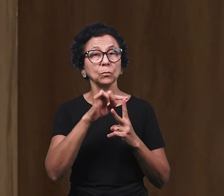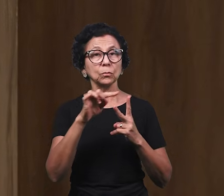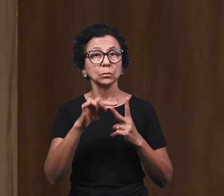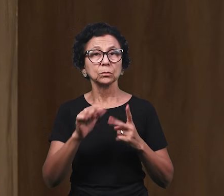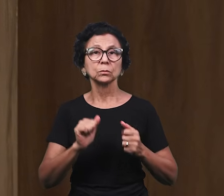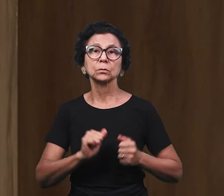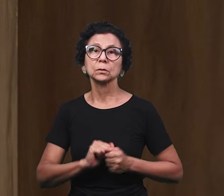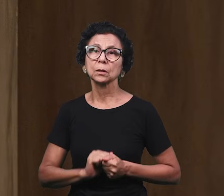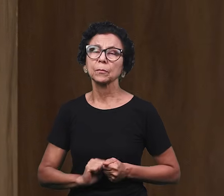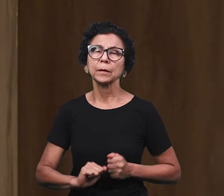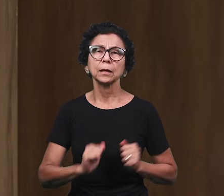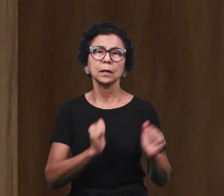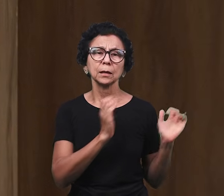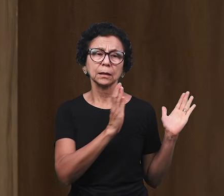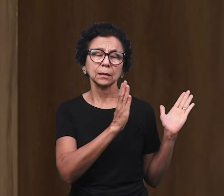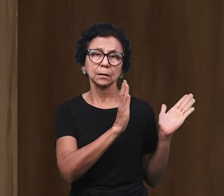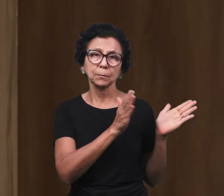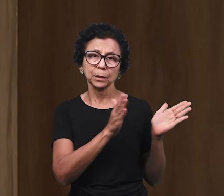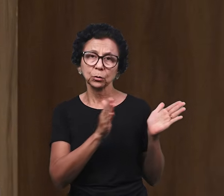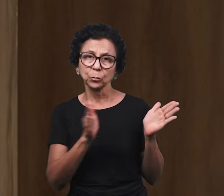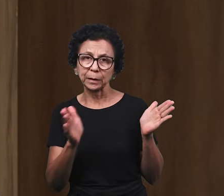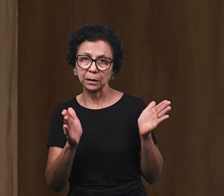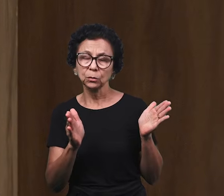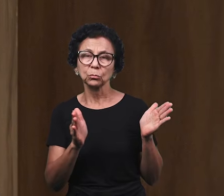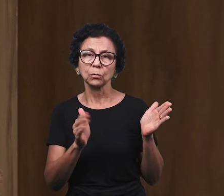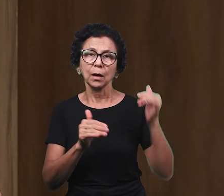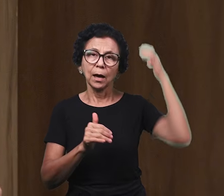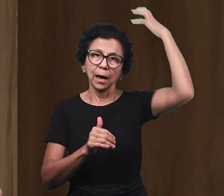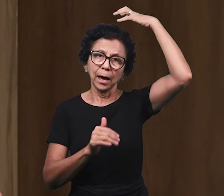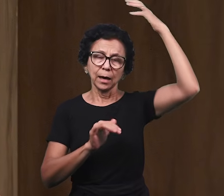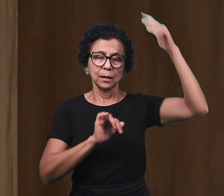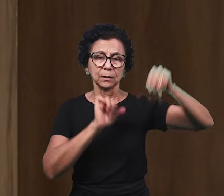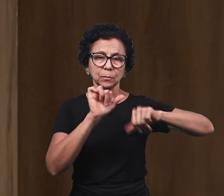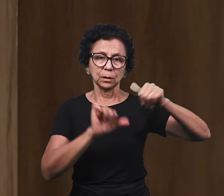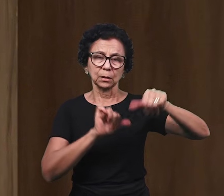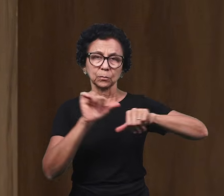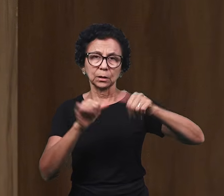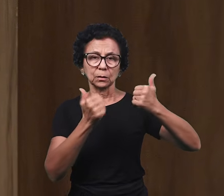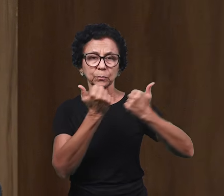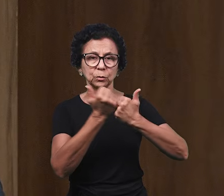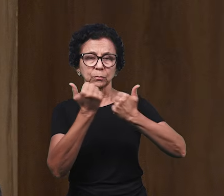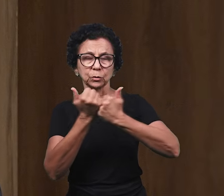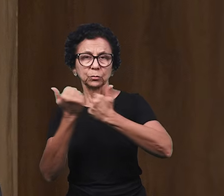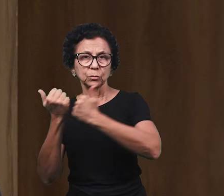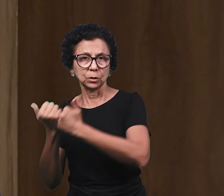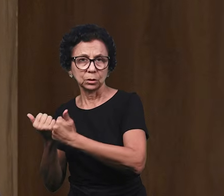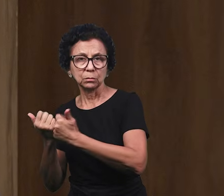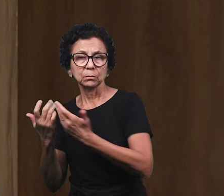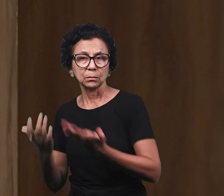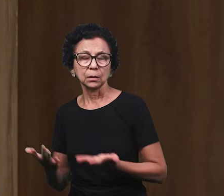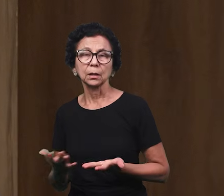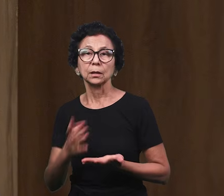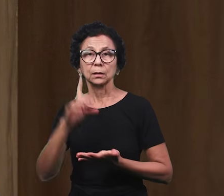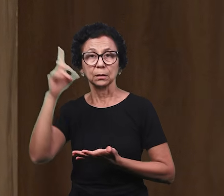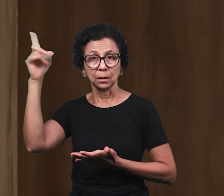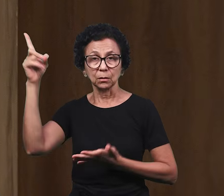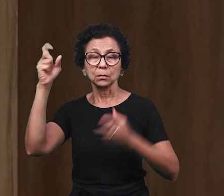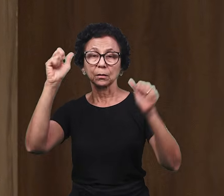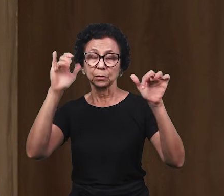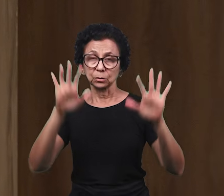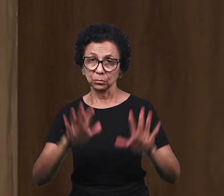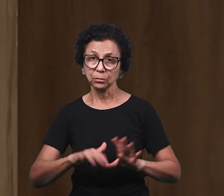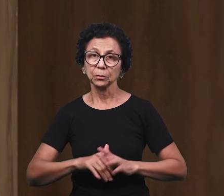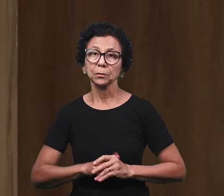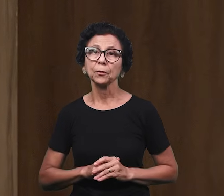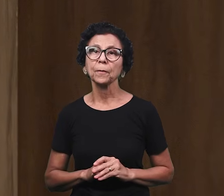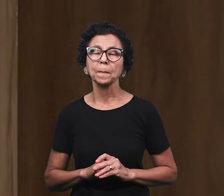os reis que passaram com ele, abençoaram o faraó que passou com José. Então, nós vamos observar que